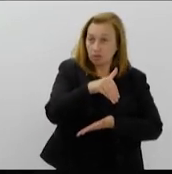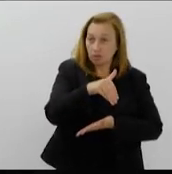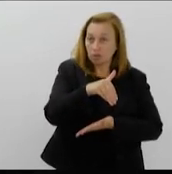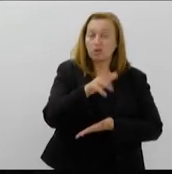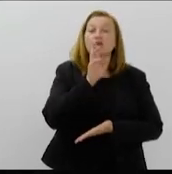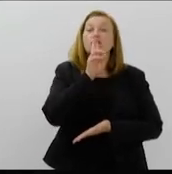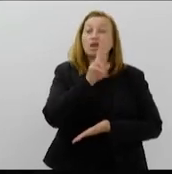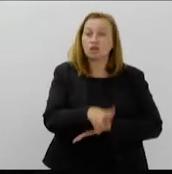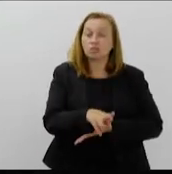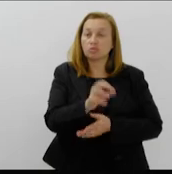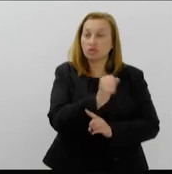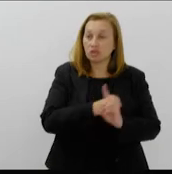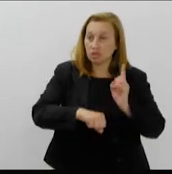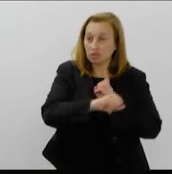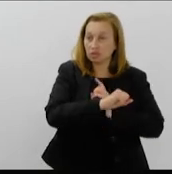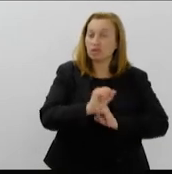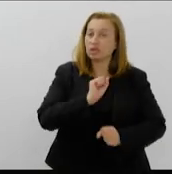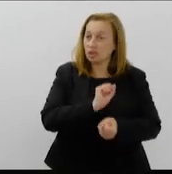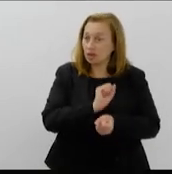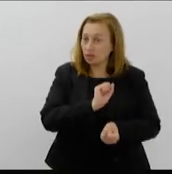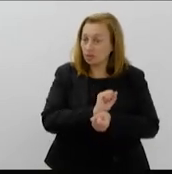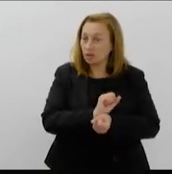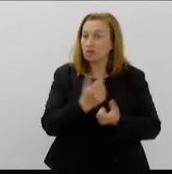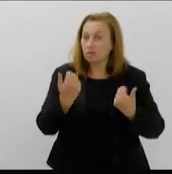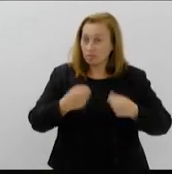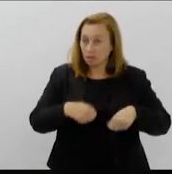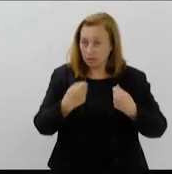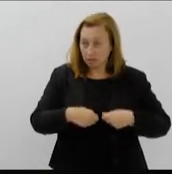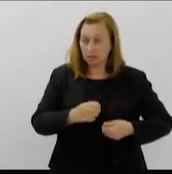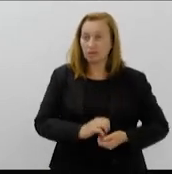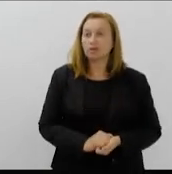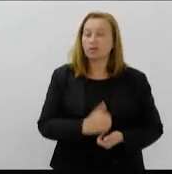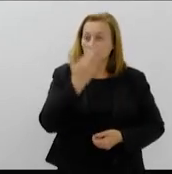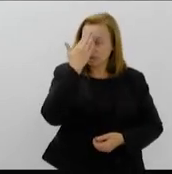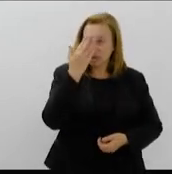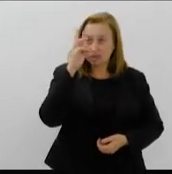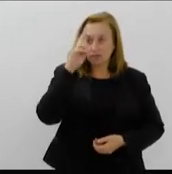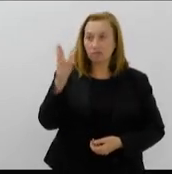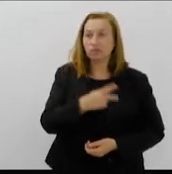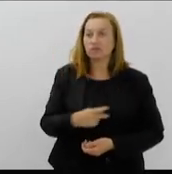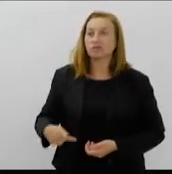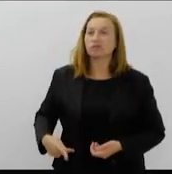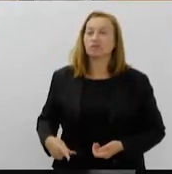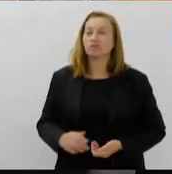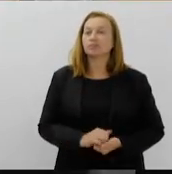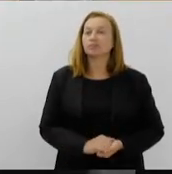a resposta que a sociedade espera e precisa. Obrigada, presidente.